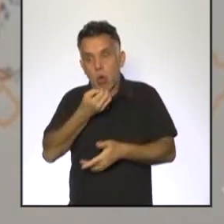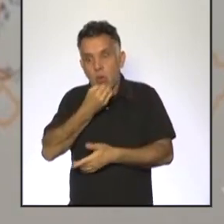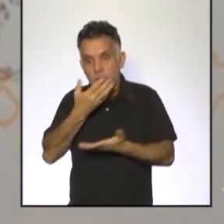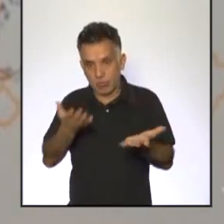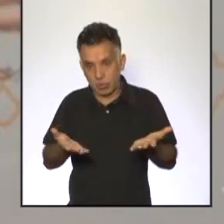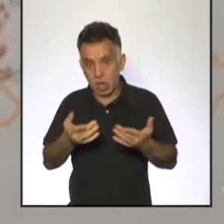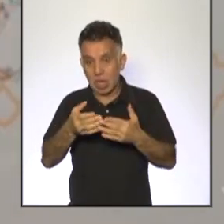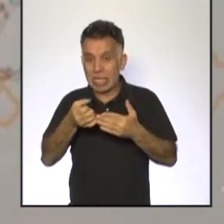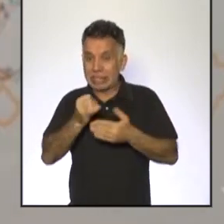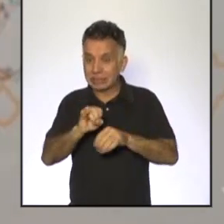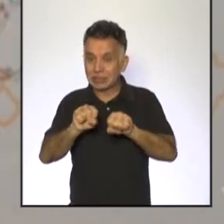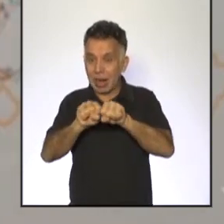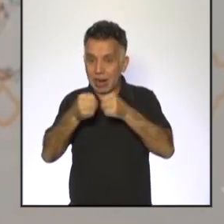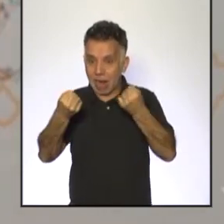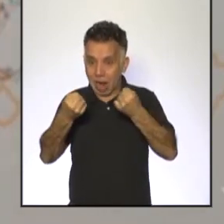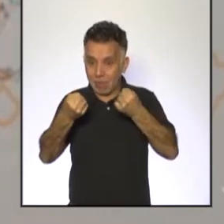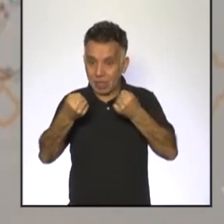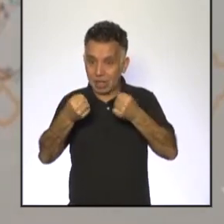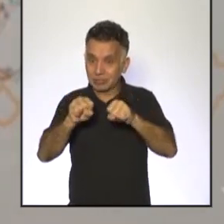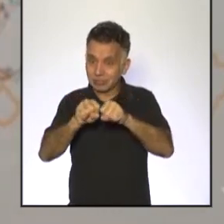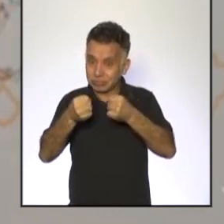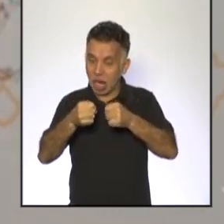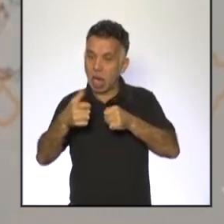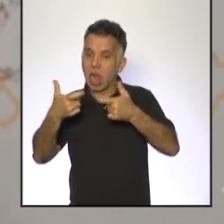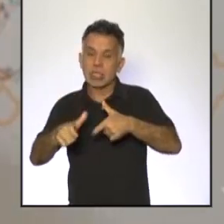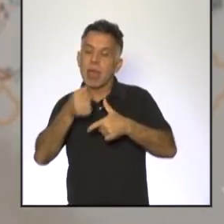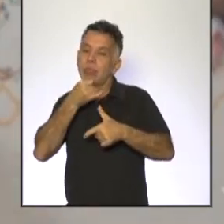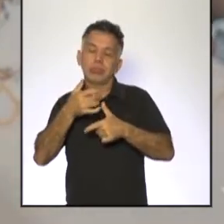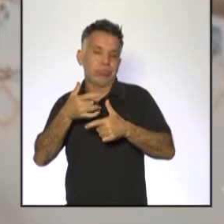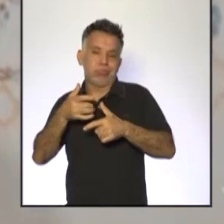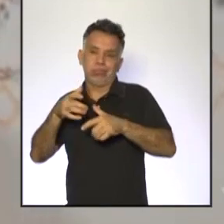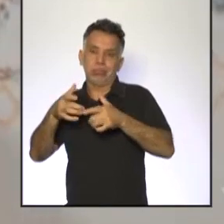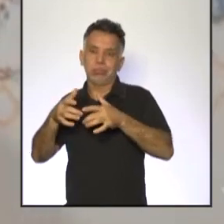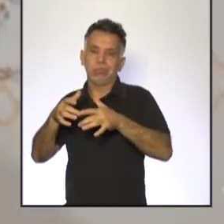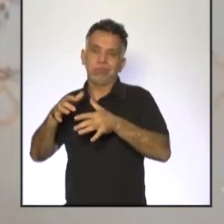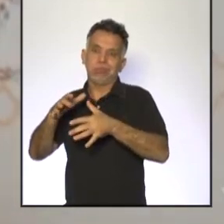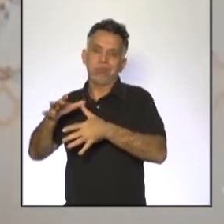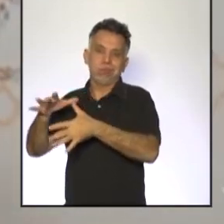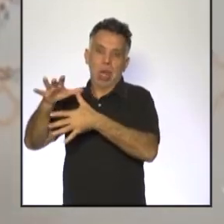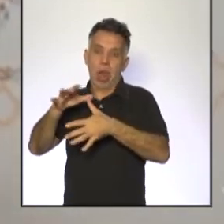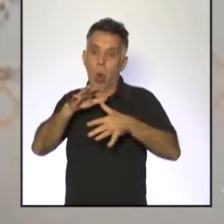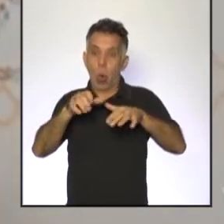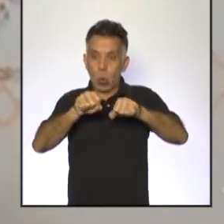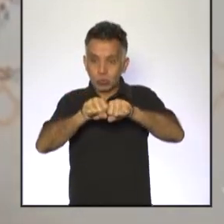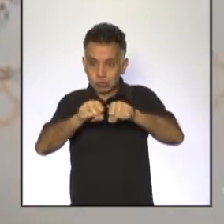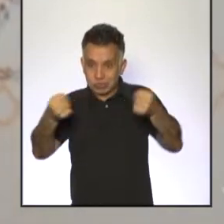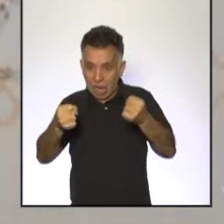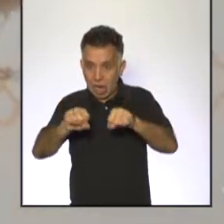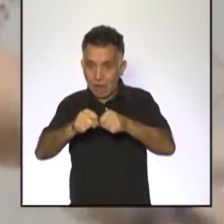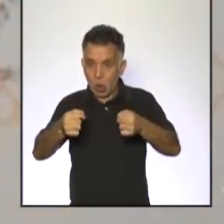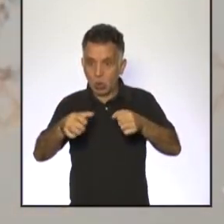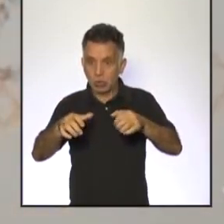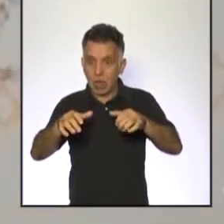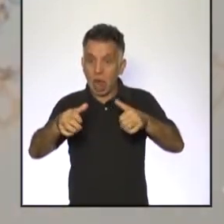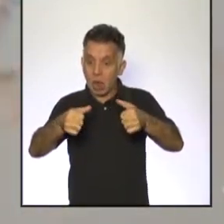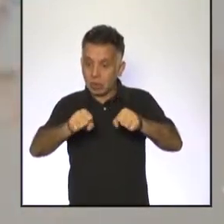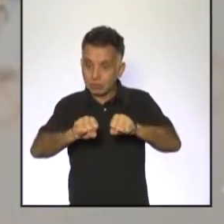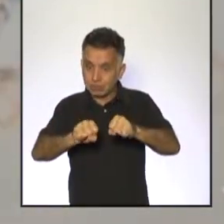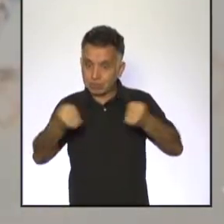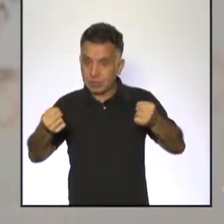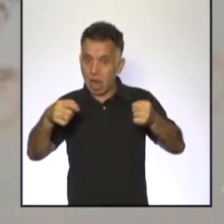a quebra de uma placa tectônica, de um continente, o continente quebrou no meio, existe uma região que vai